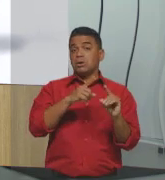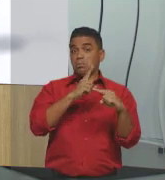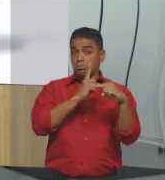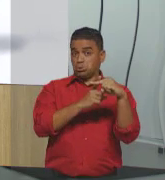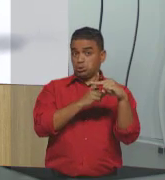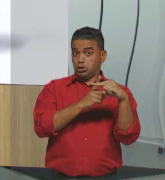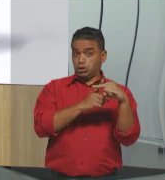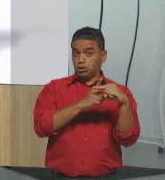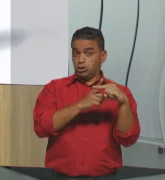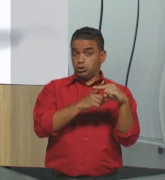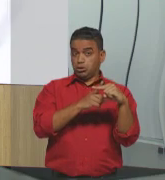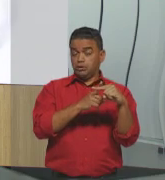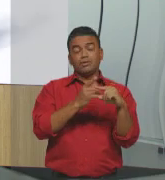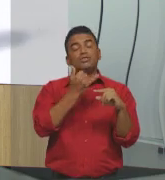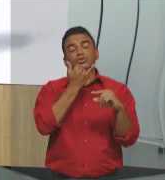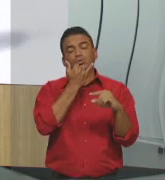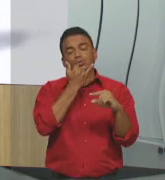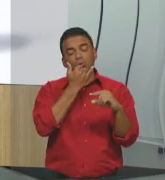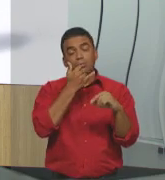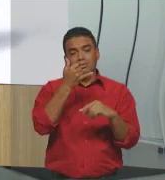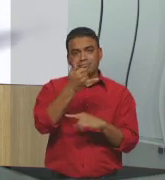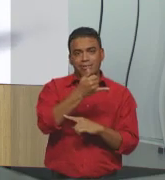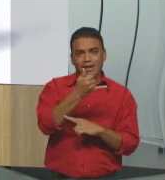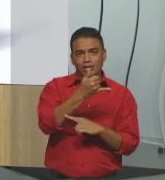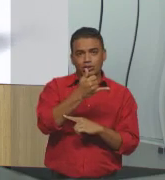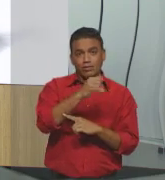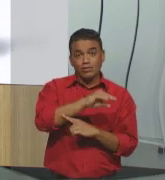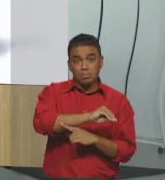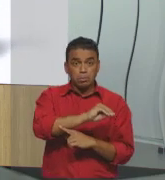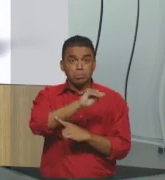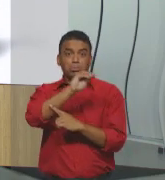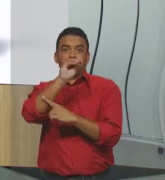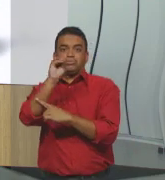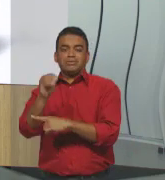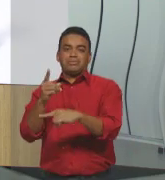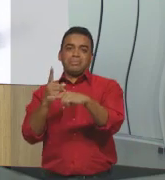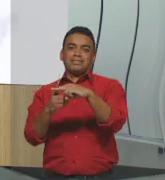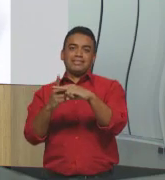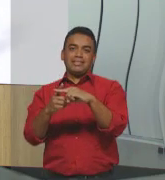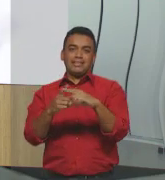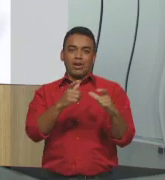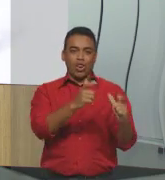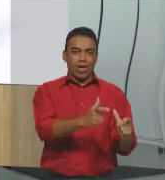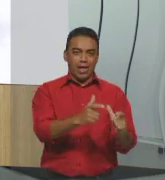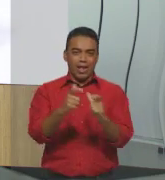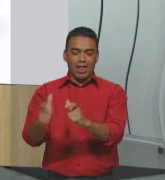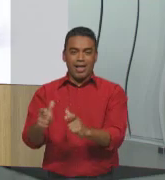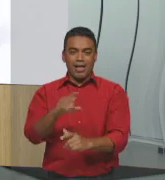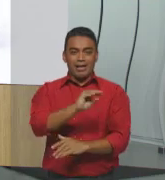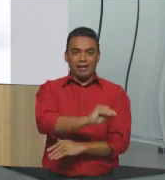positiva, de uma parte negativa para uma parte positiva. Não é de acordo com a